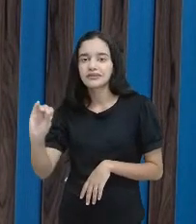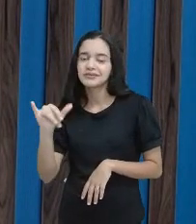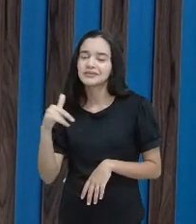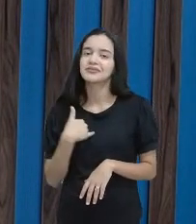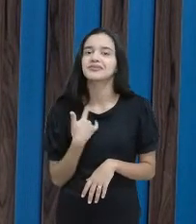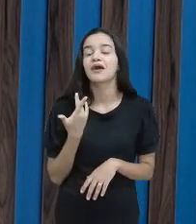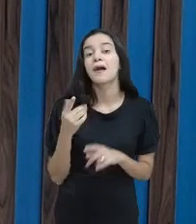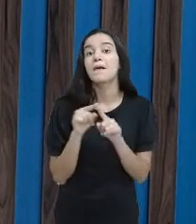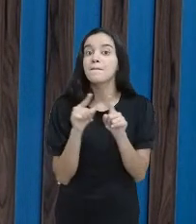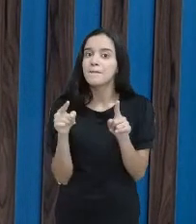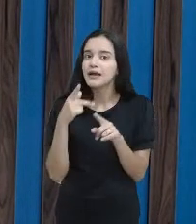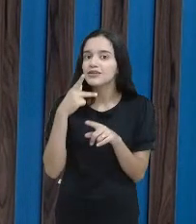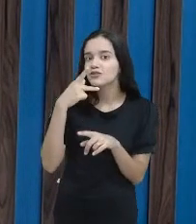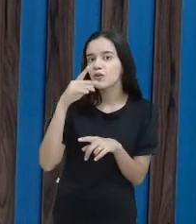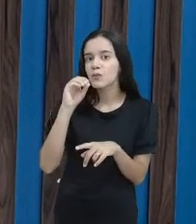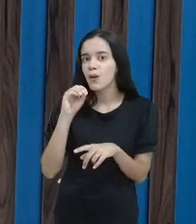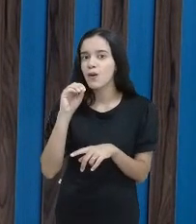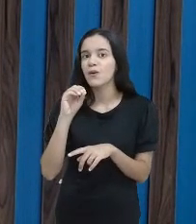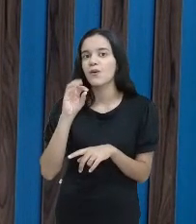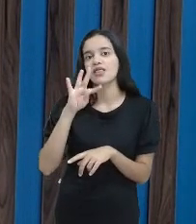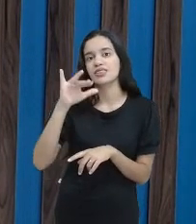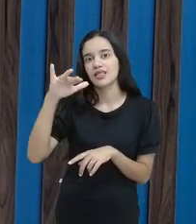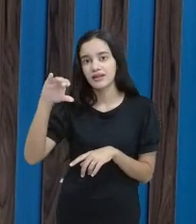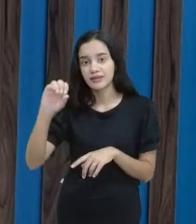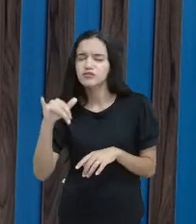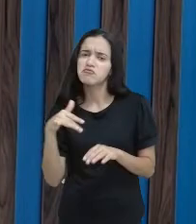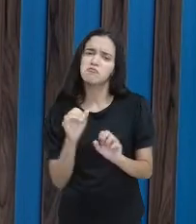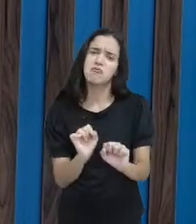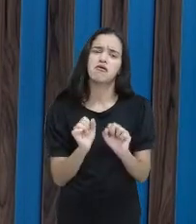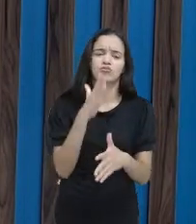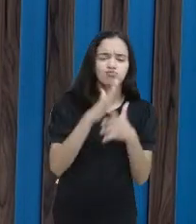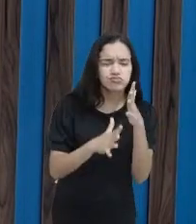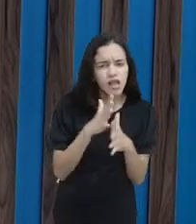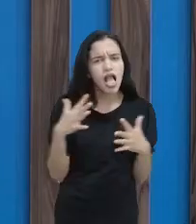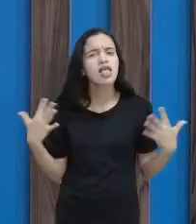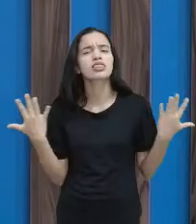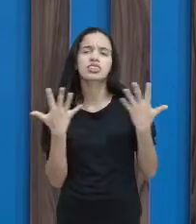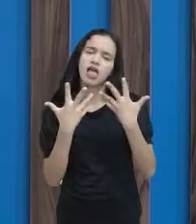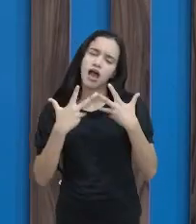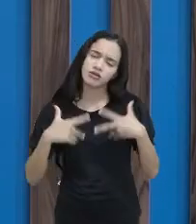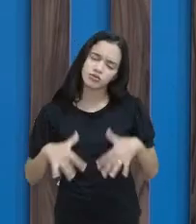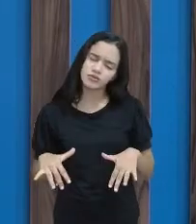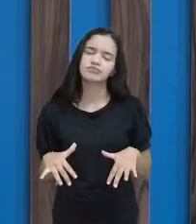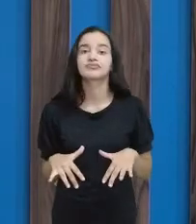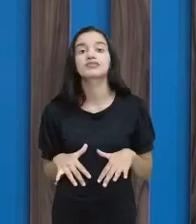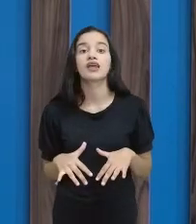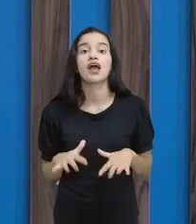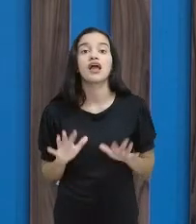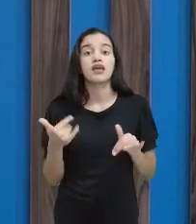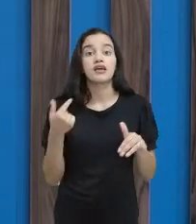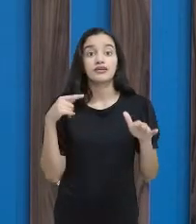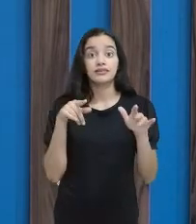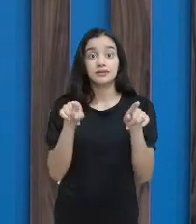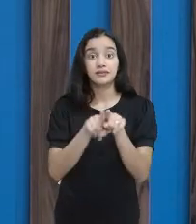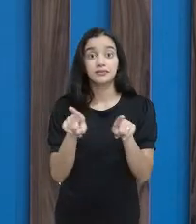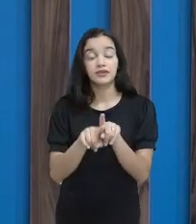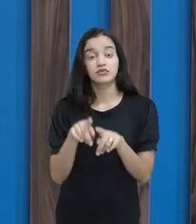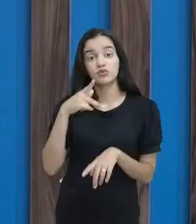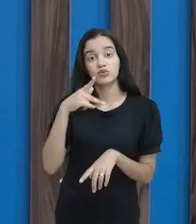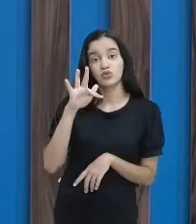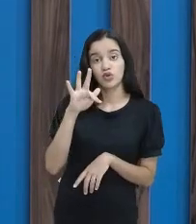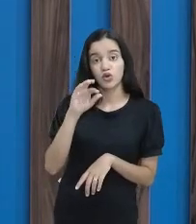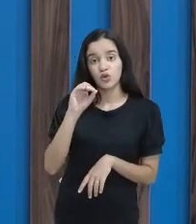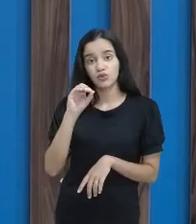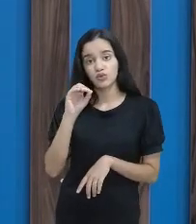né? Mas o Isso. potássio já é K, né? Isso. Então isso pode acontecer e é natural, né? Que aconteça. Pois é, e na questão do fósforo, Carol, é porque